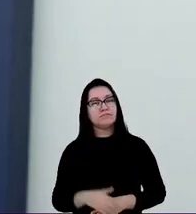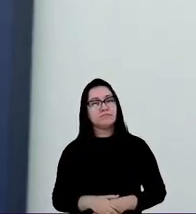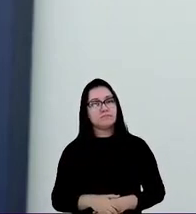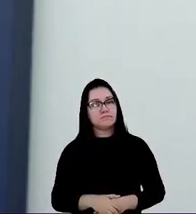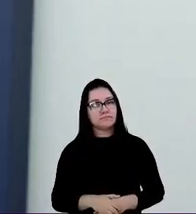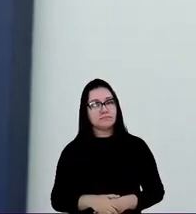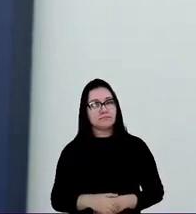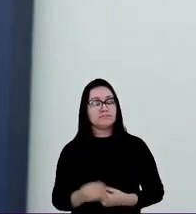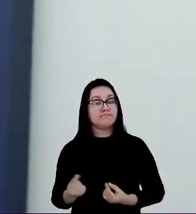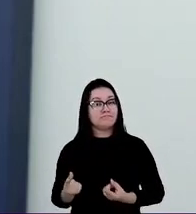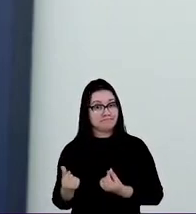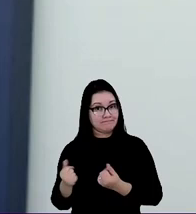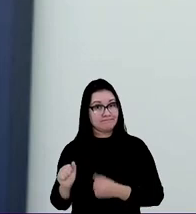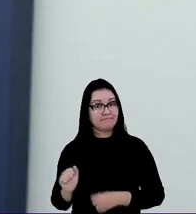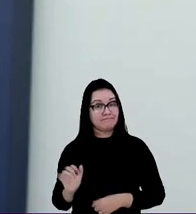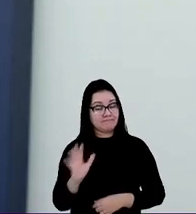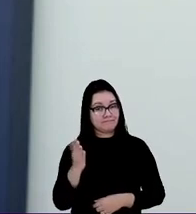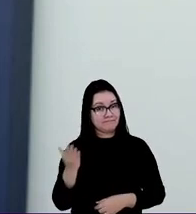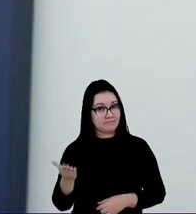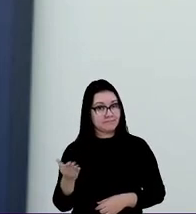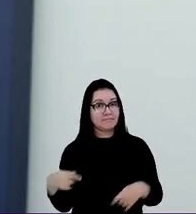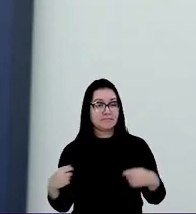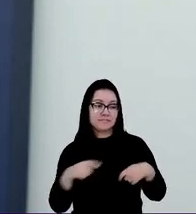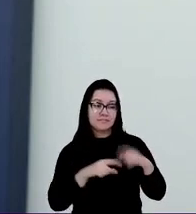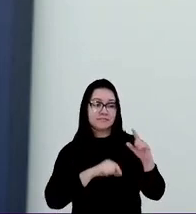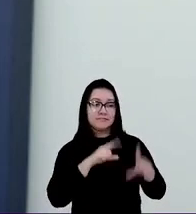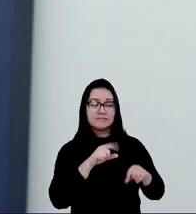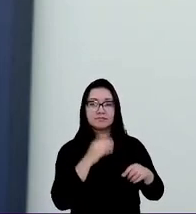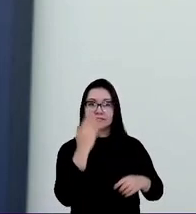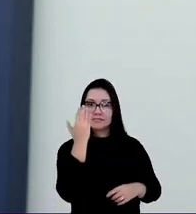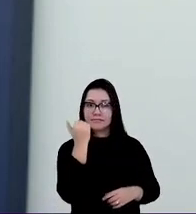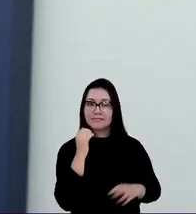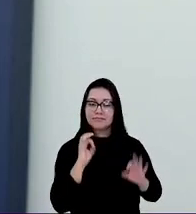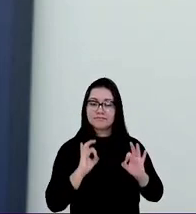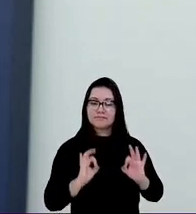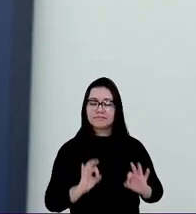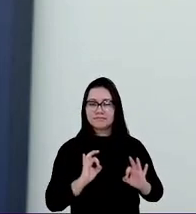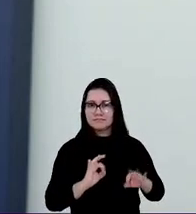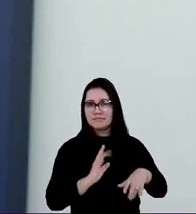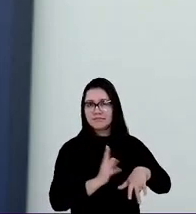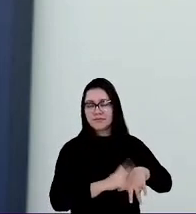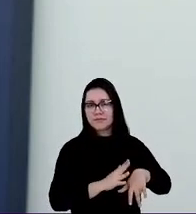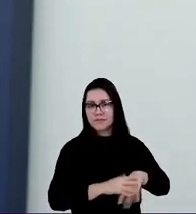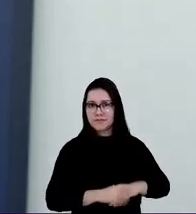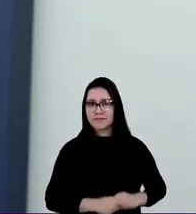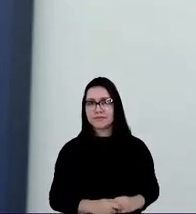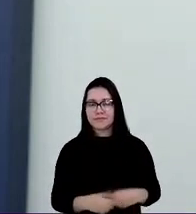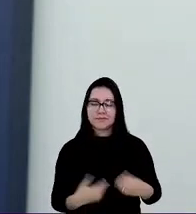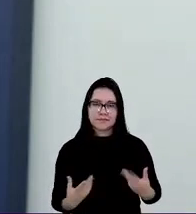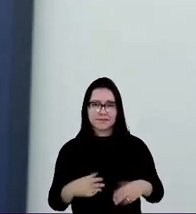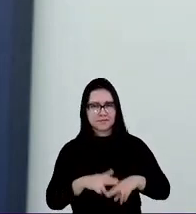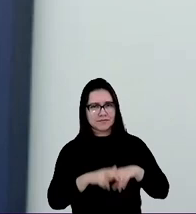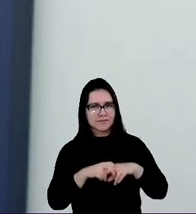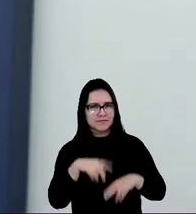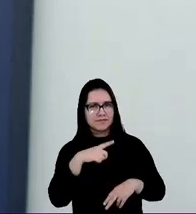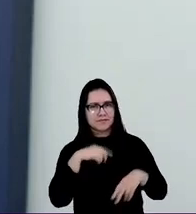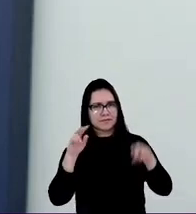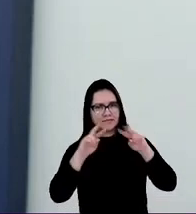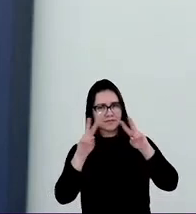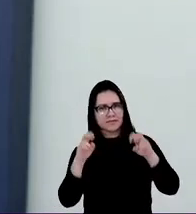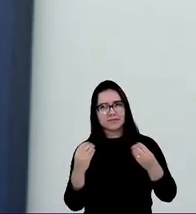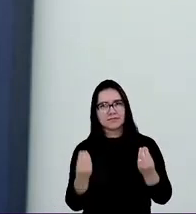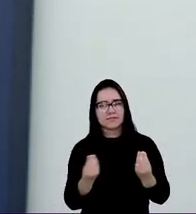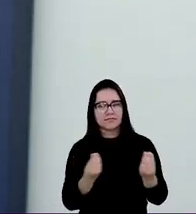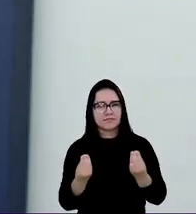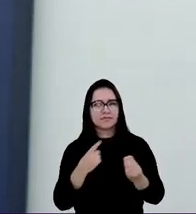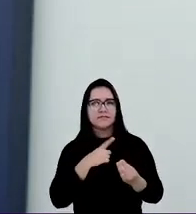deste custo de selecionar adequadamente pacientes. Quer dizer, então, por isso, essa questão de comorbidades,